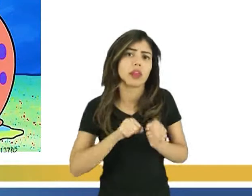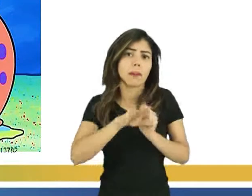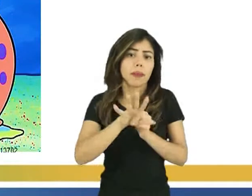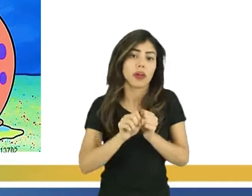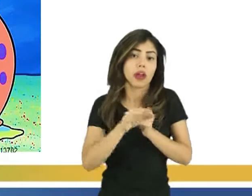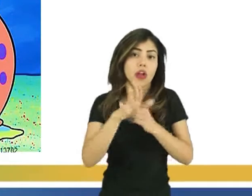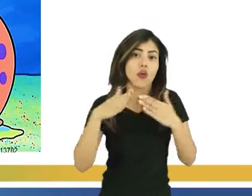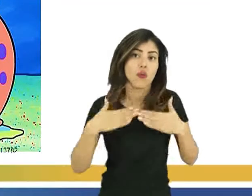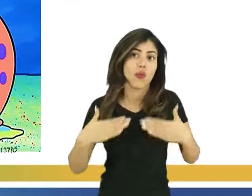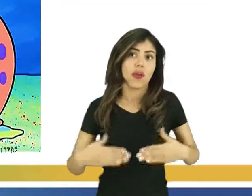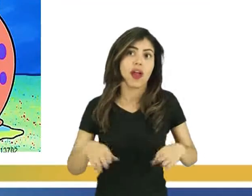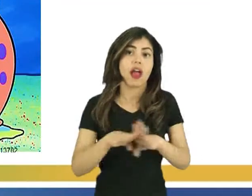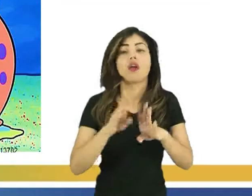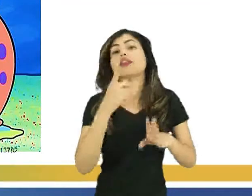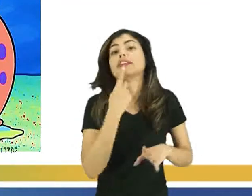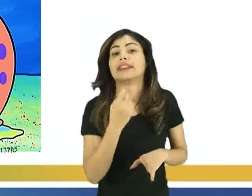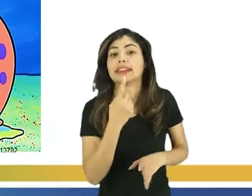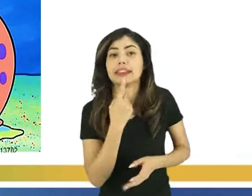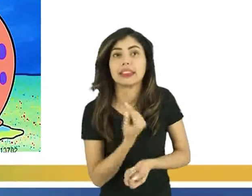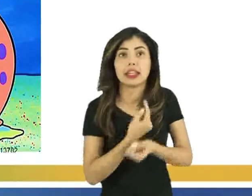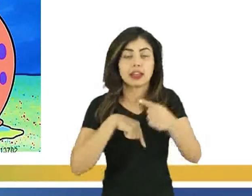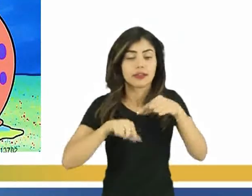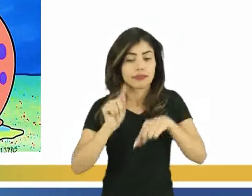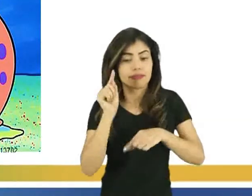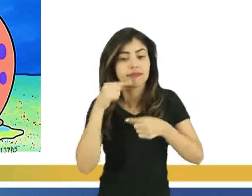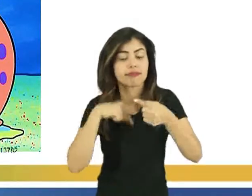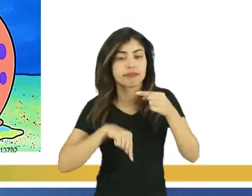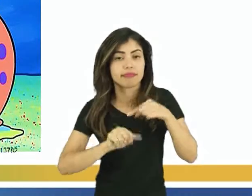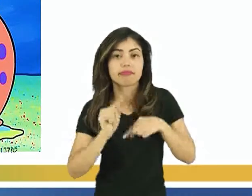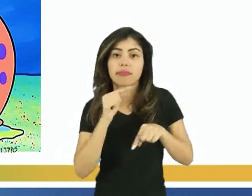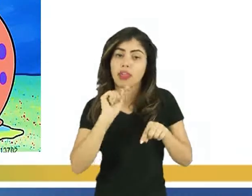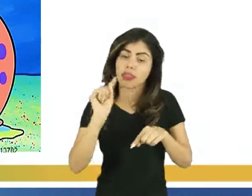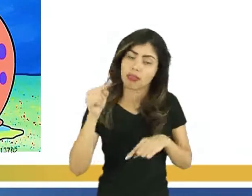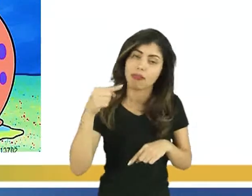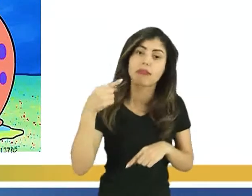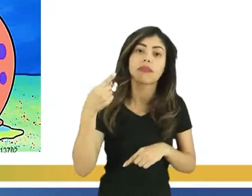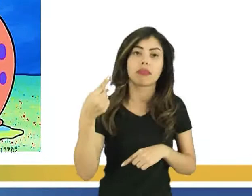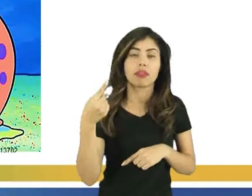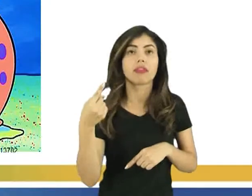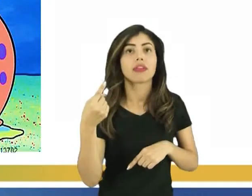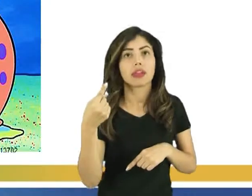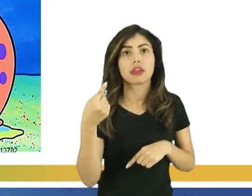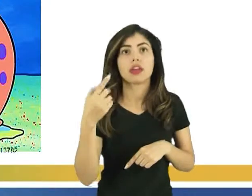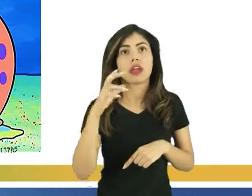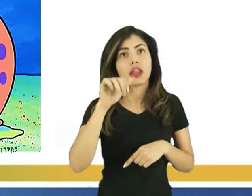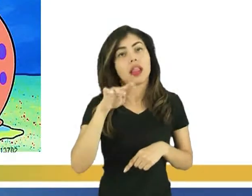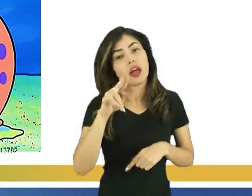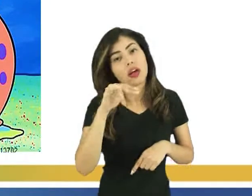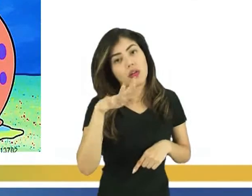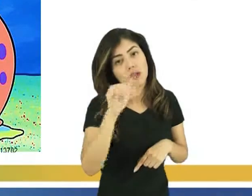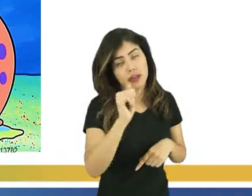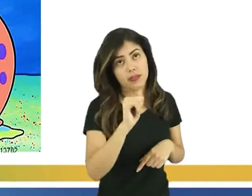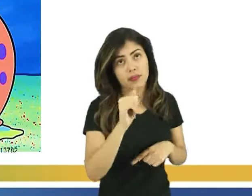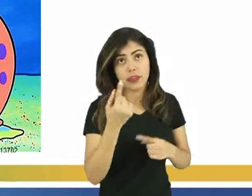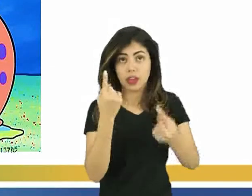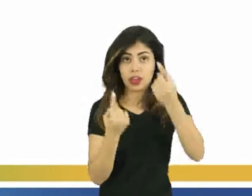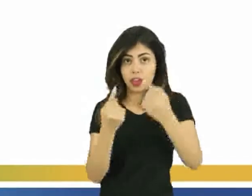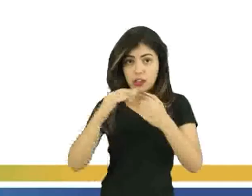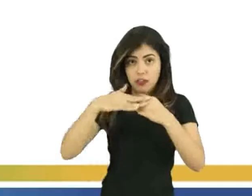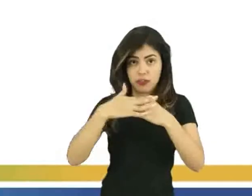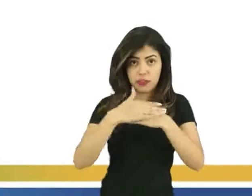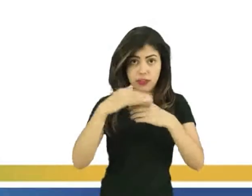para o corpo o sangue que vai fluir para os vasos e depois para lacunas que ficam situadas aí entre os